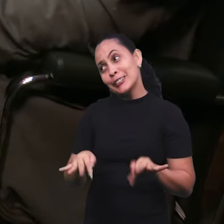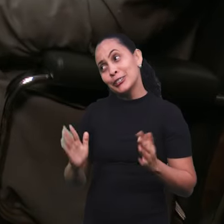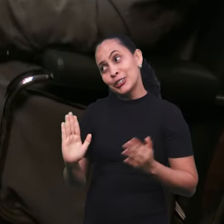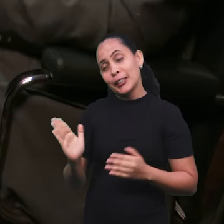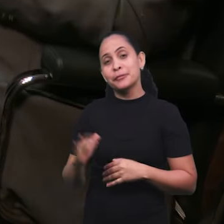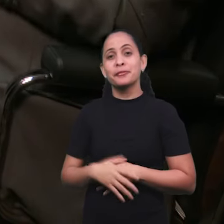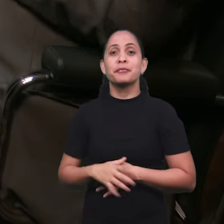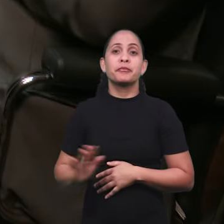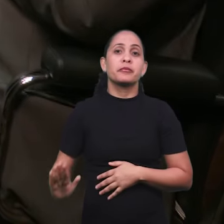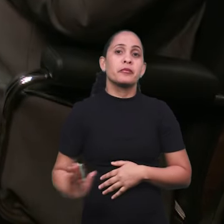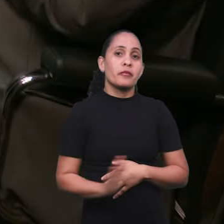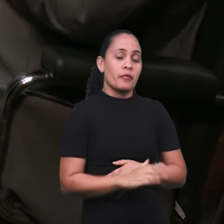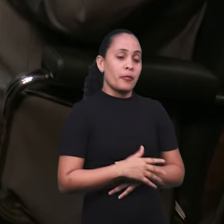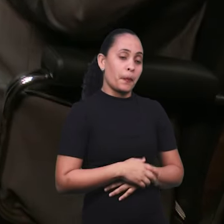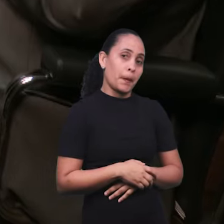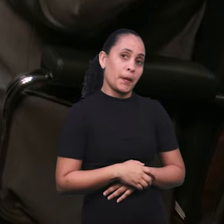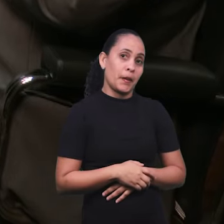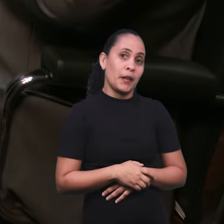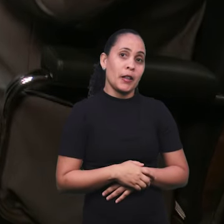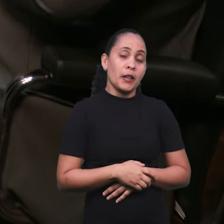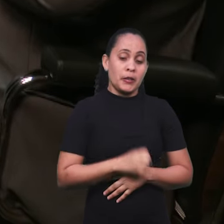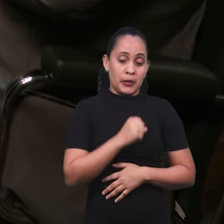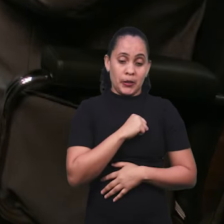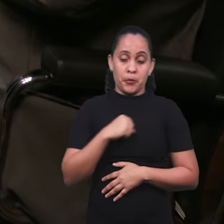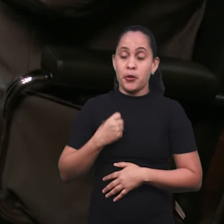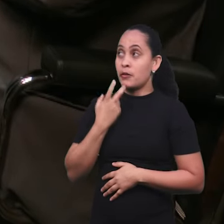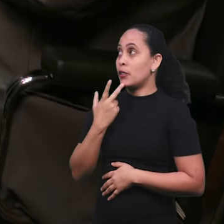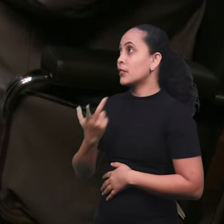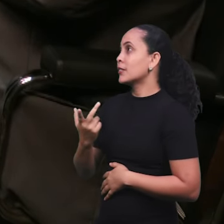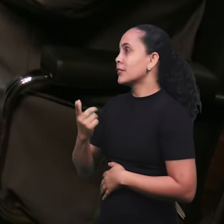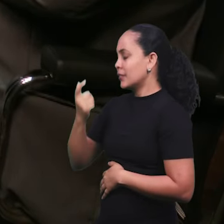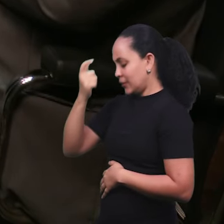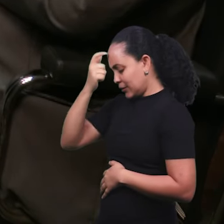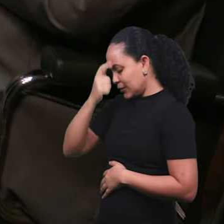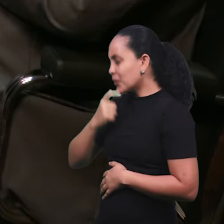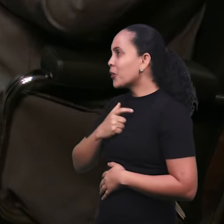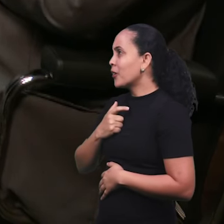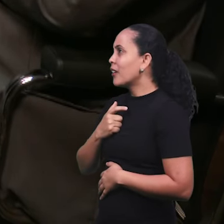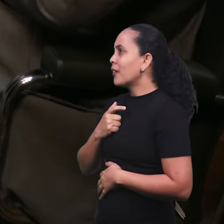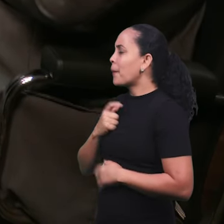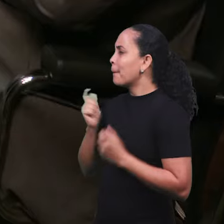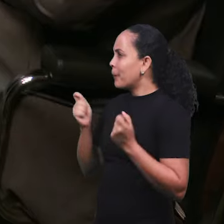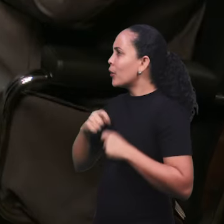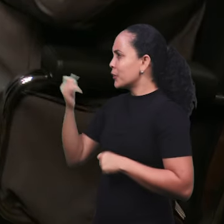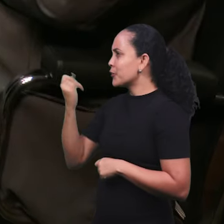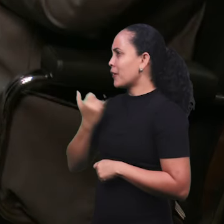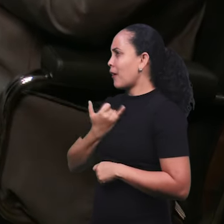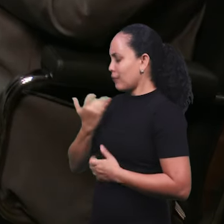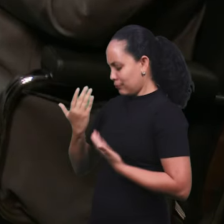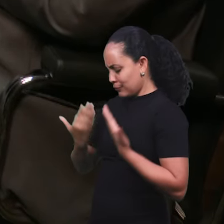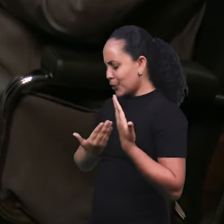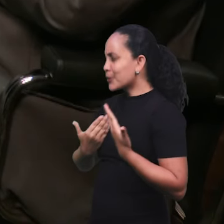Josias? Quando ele fala, Senhor, porque o teu servo ouve,